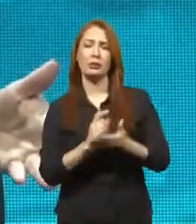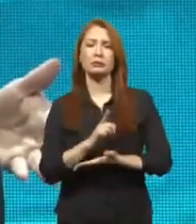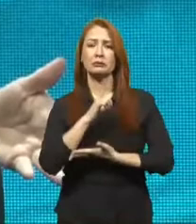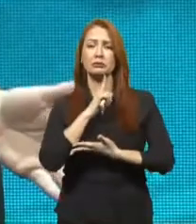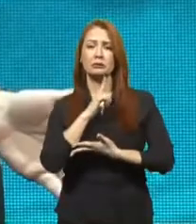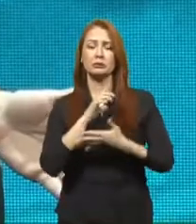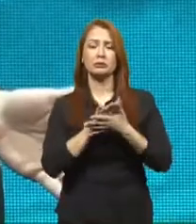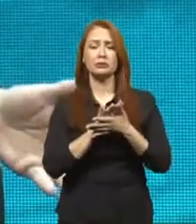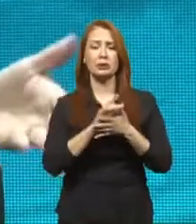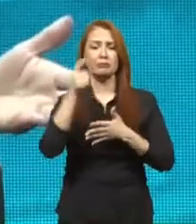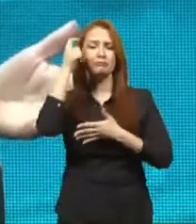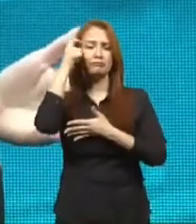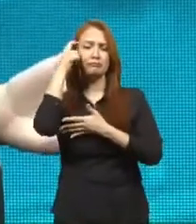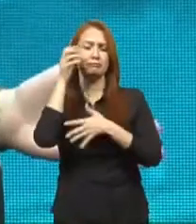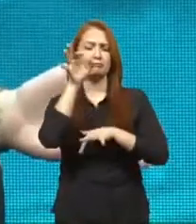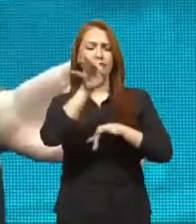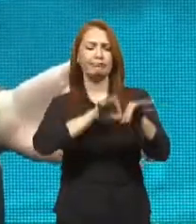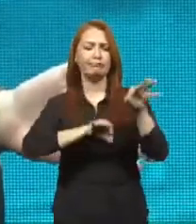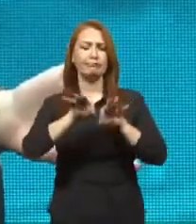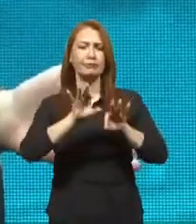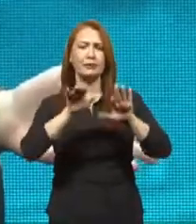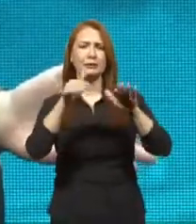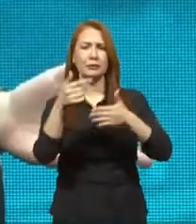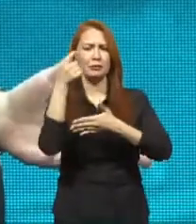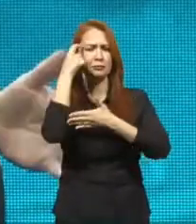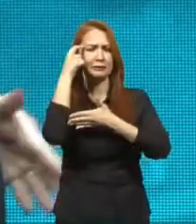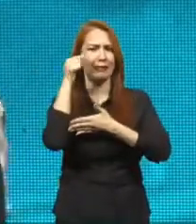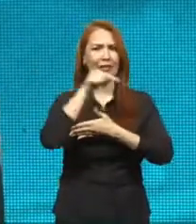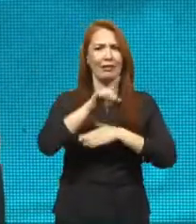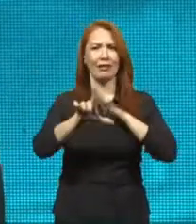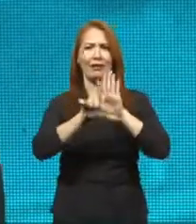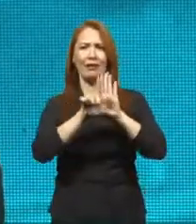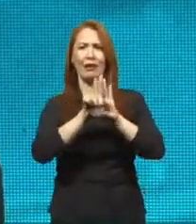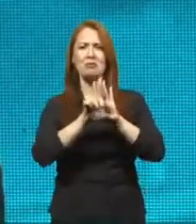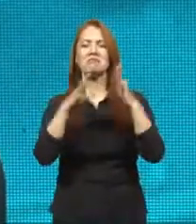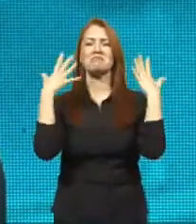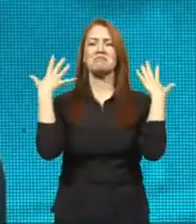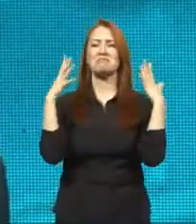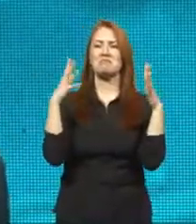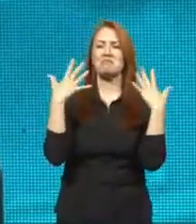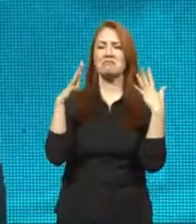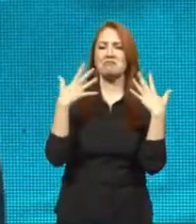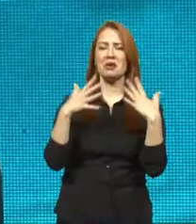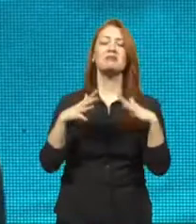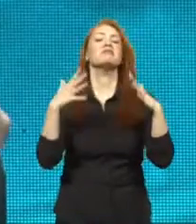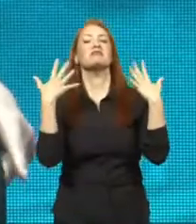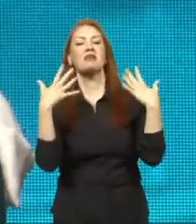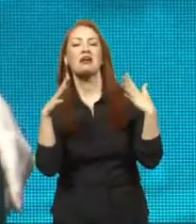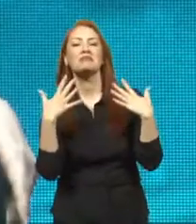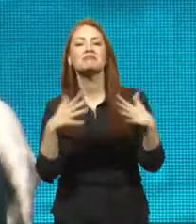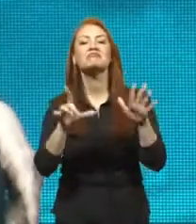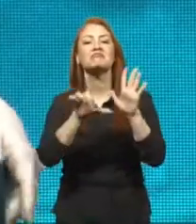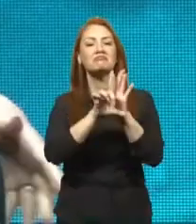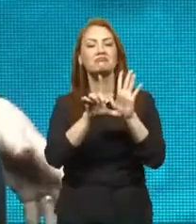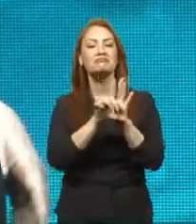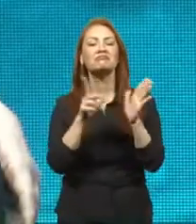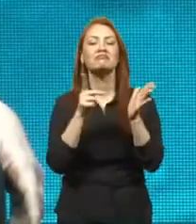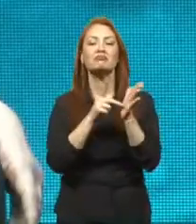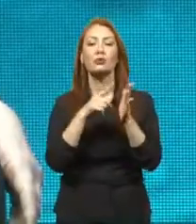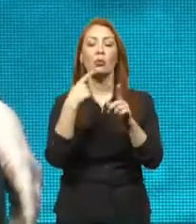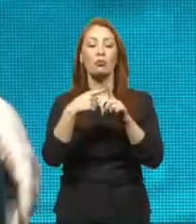desenvolvimento sustentável, aplaude de pé essa iniciativa. Né, aplaude de pé essa legislação, entende que ela é